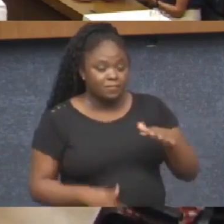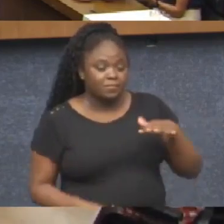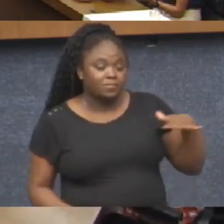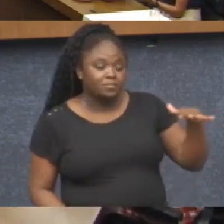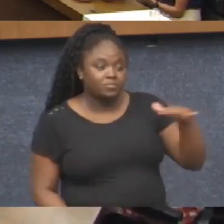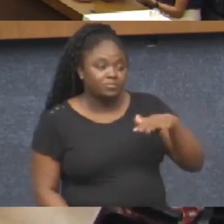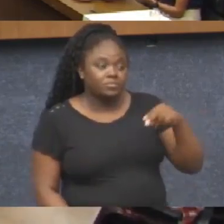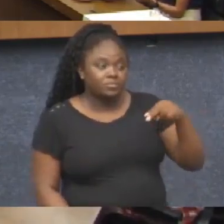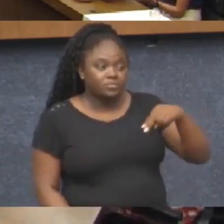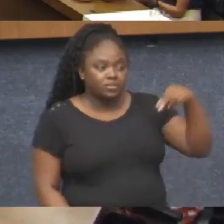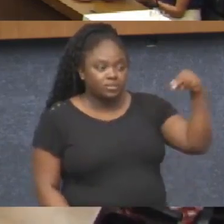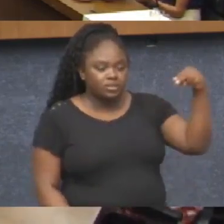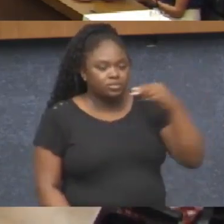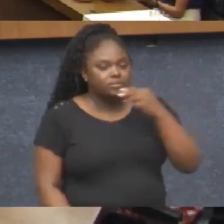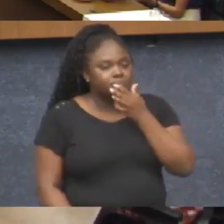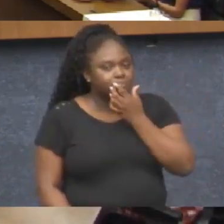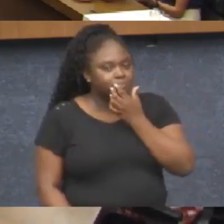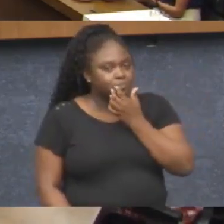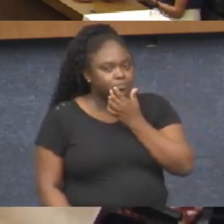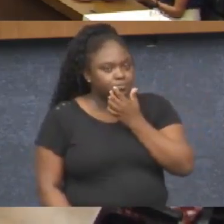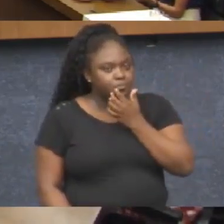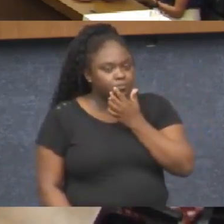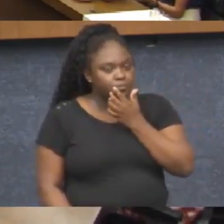Elaine Gonçalves dos Santos.